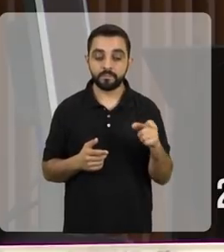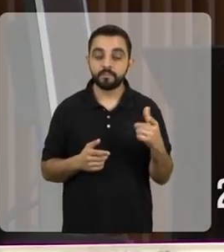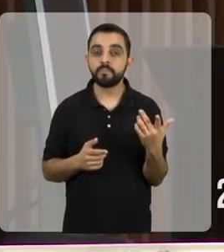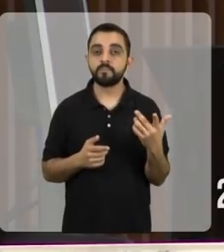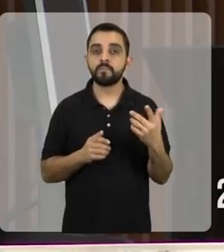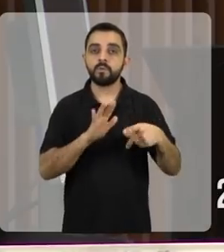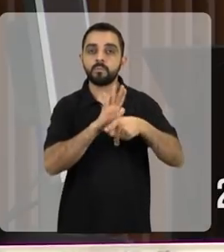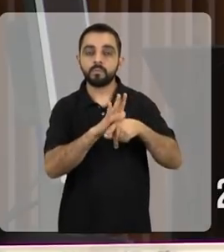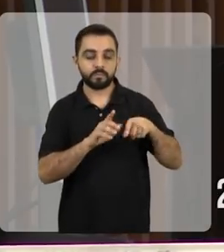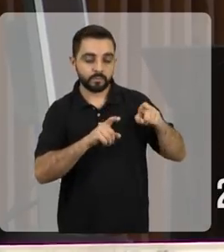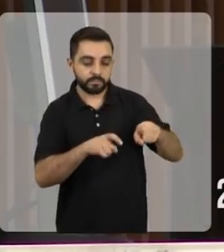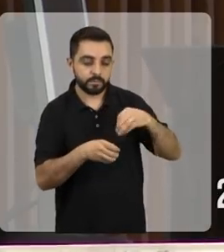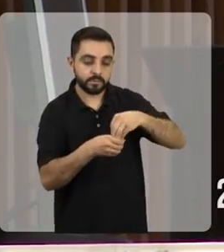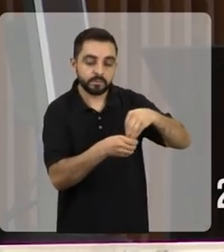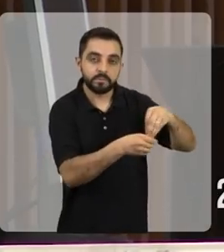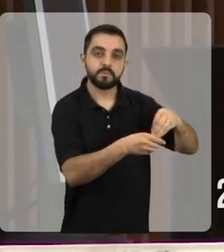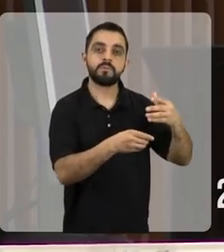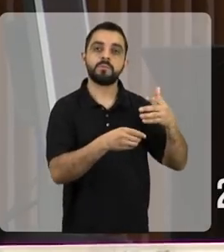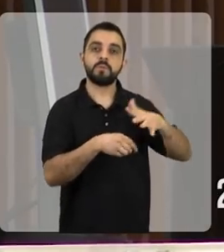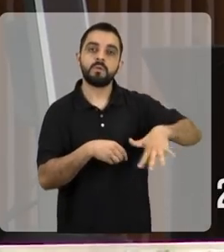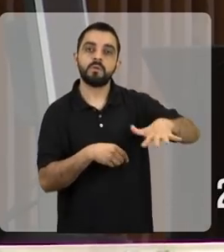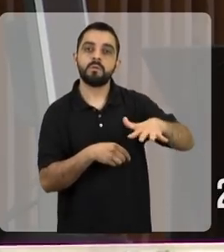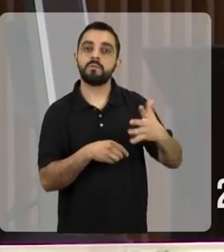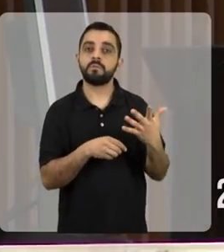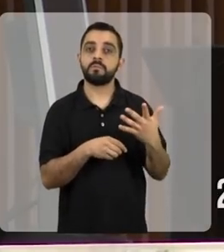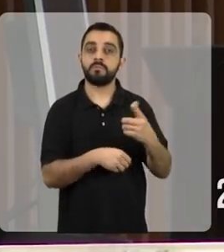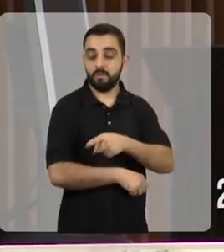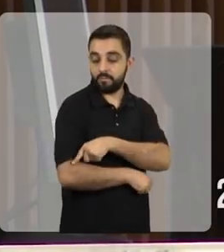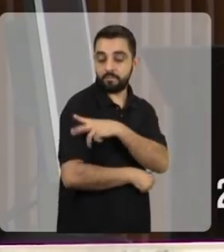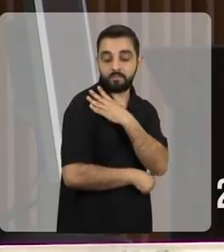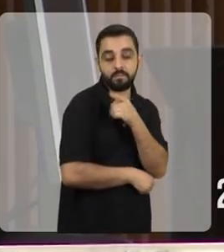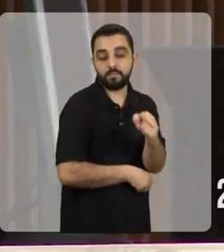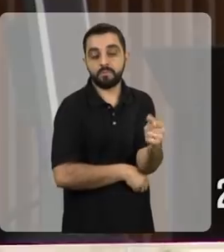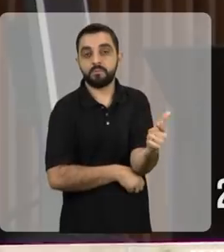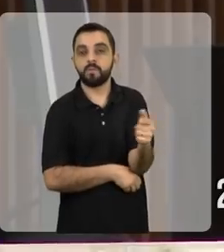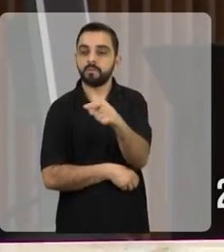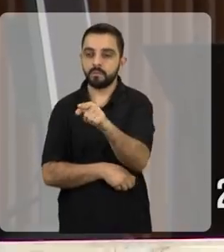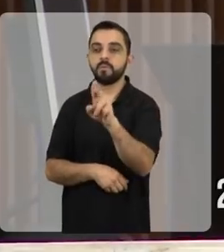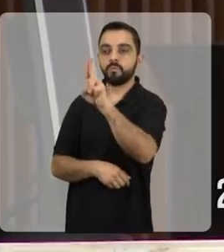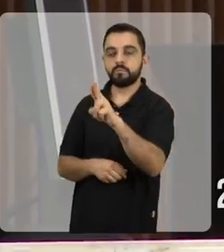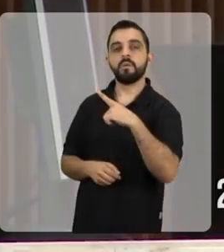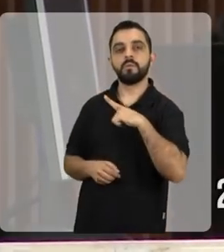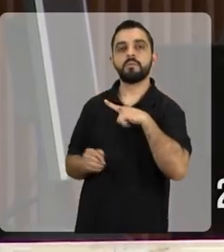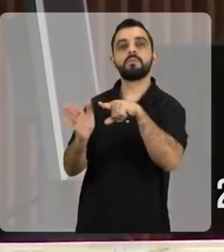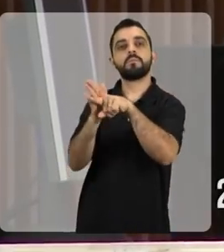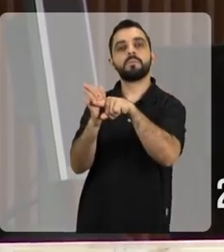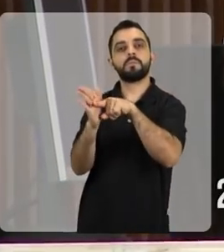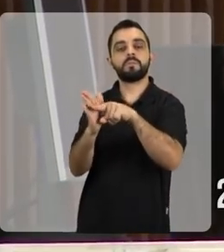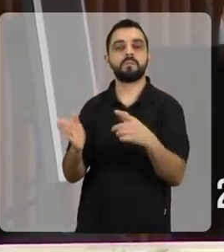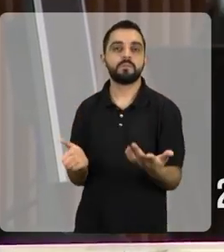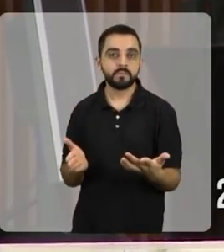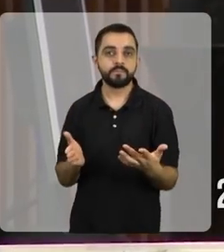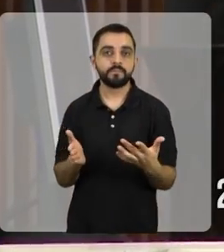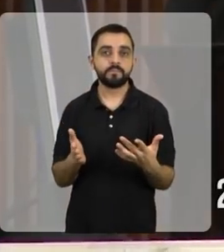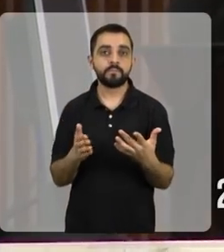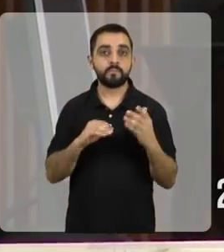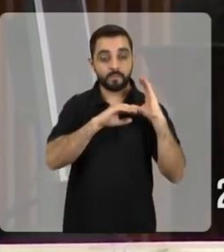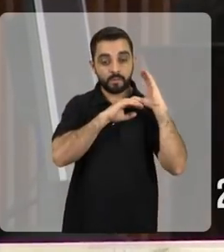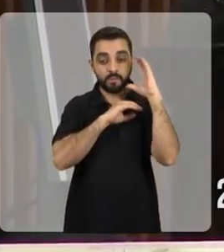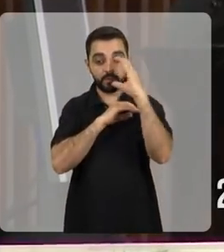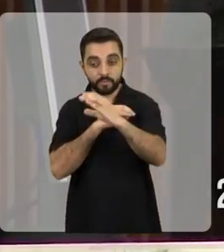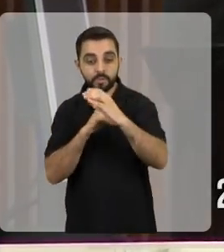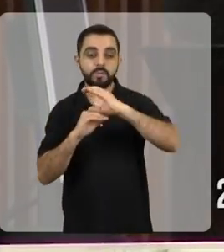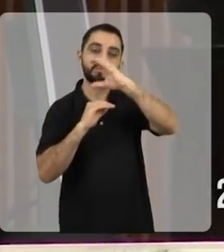fertilizantes nitrogenados entre outras soluções para o desenvolvimento os investimentos na educação tem que ser feito de maneira